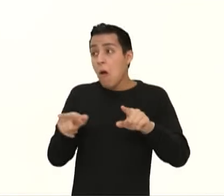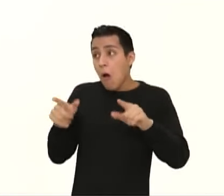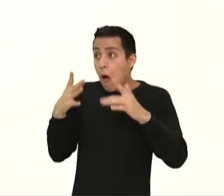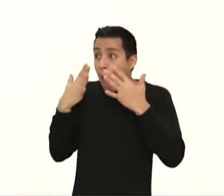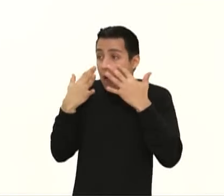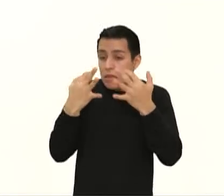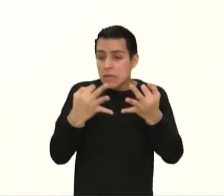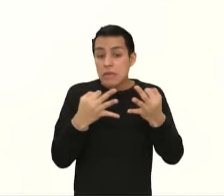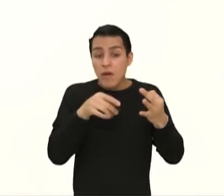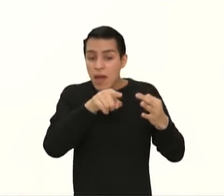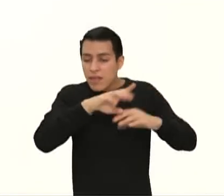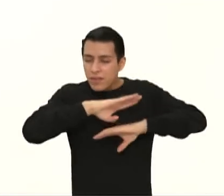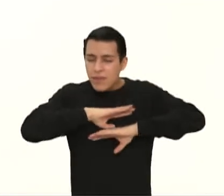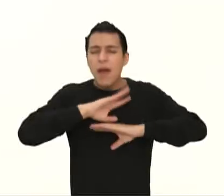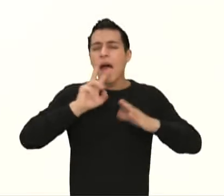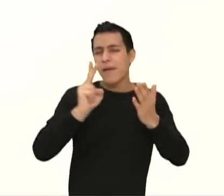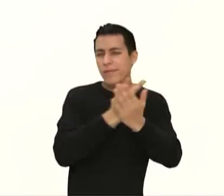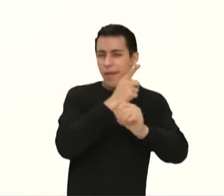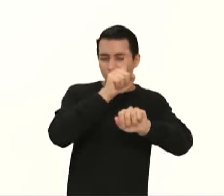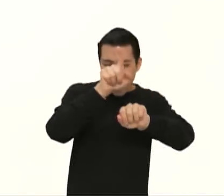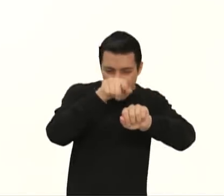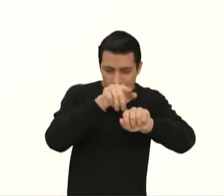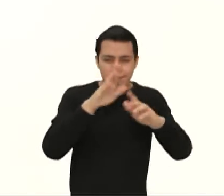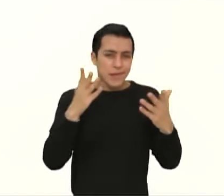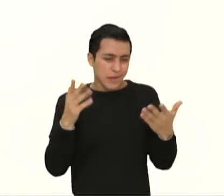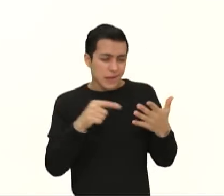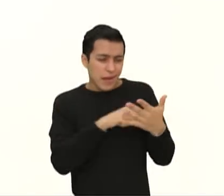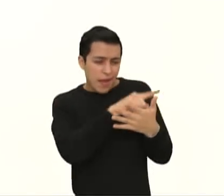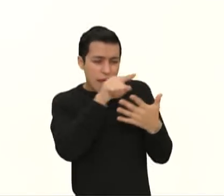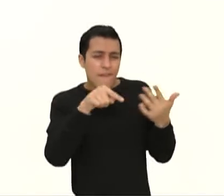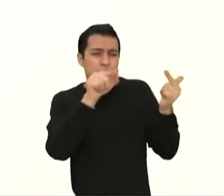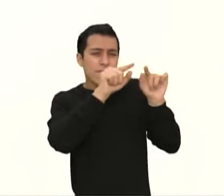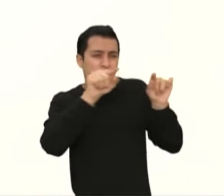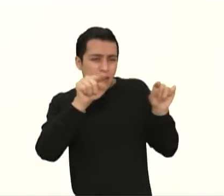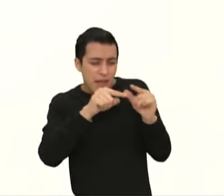ocorre a crase, ou seja, todas